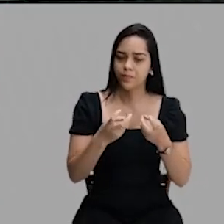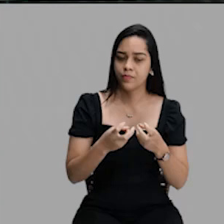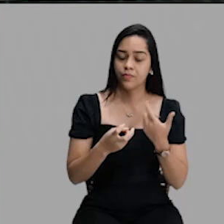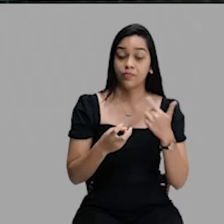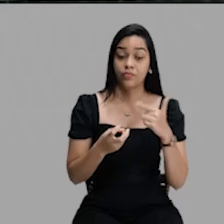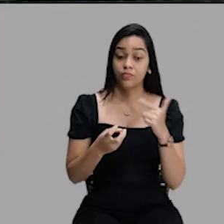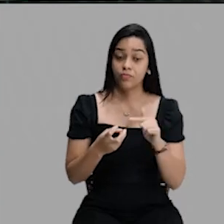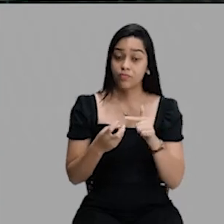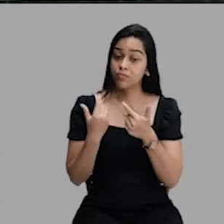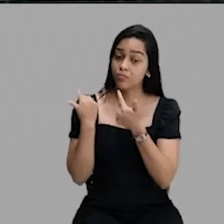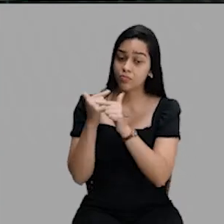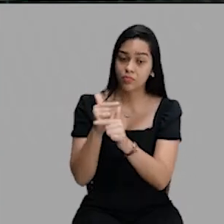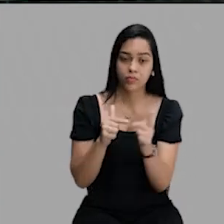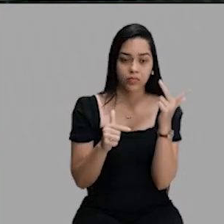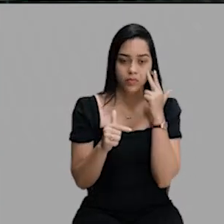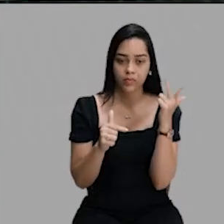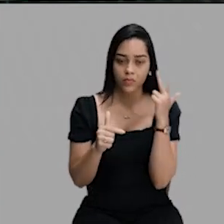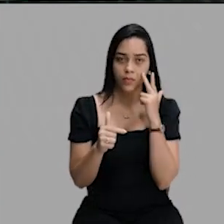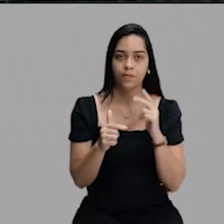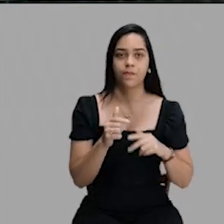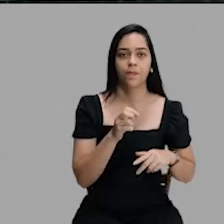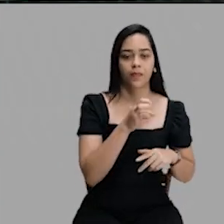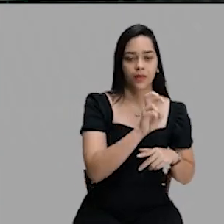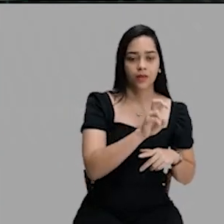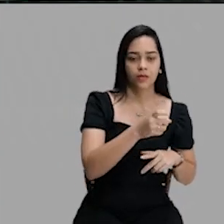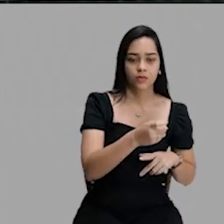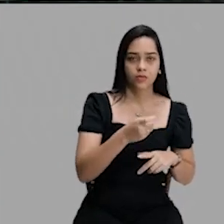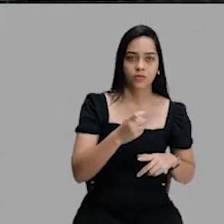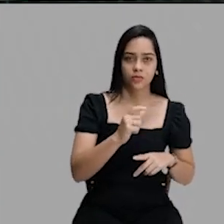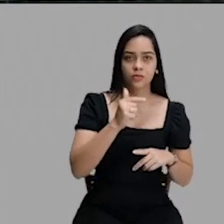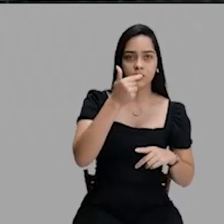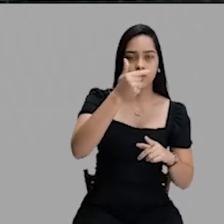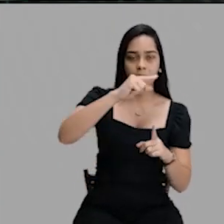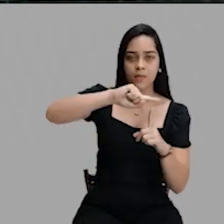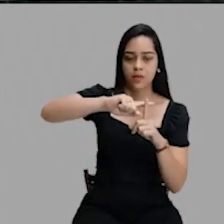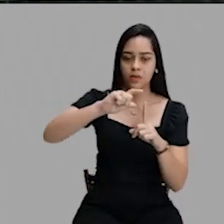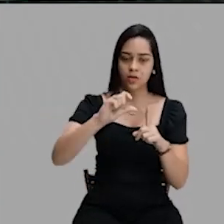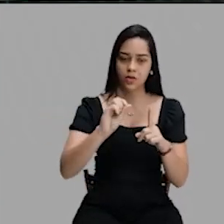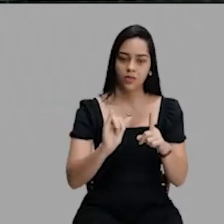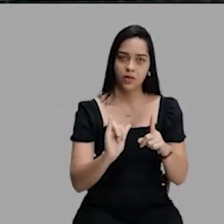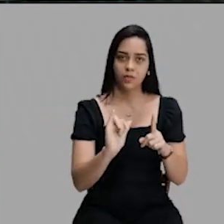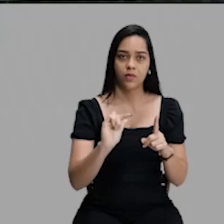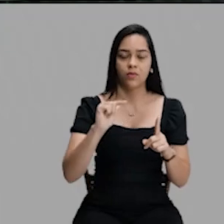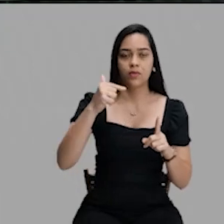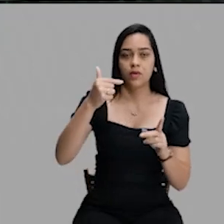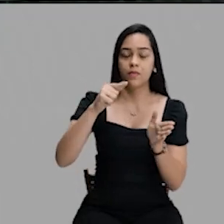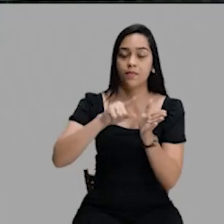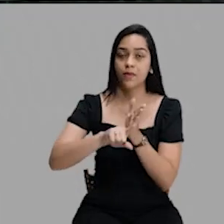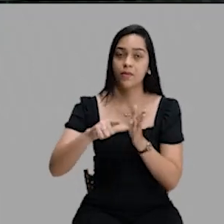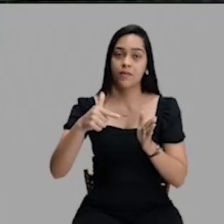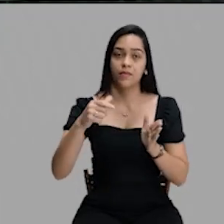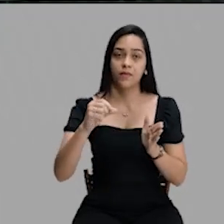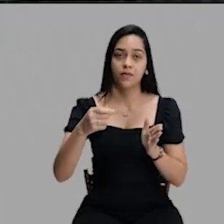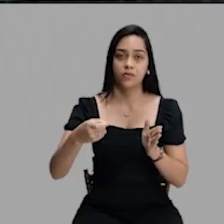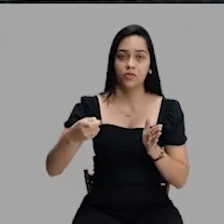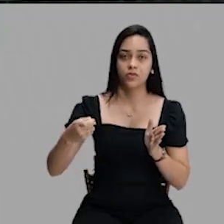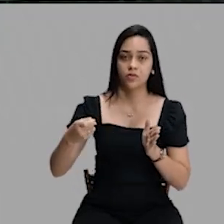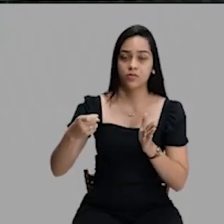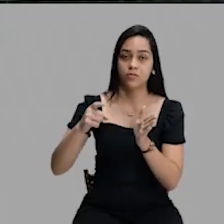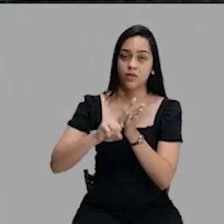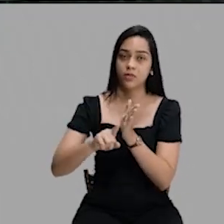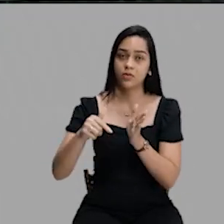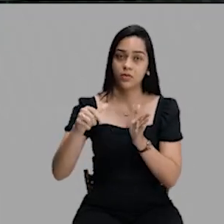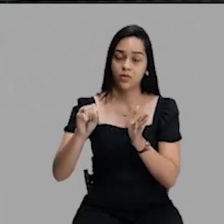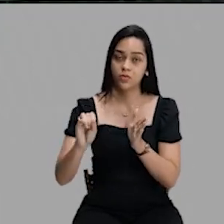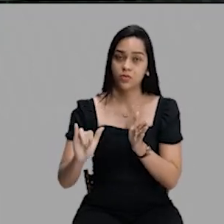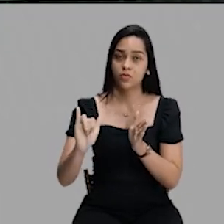na forma tradicional, né? 5x ao quadrado mais 9y ao quadrado menos 20x